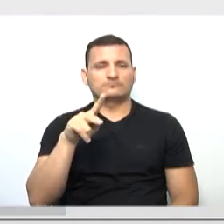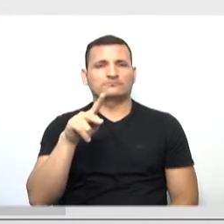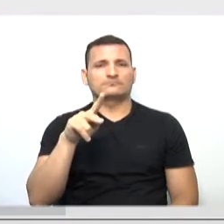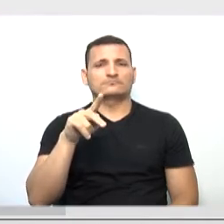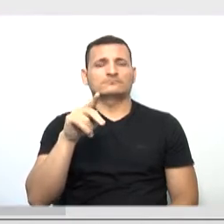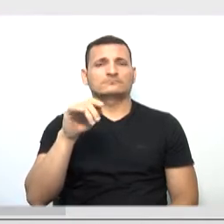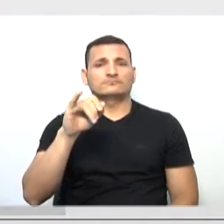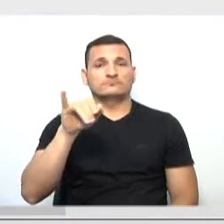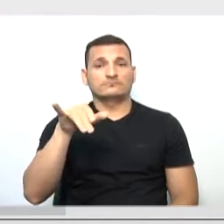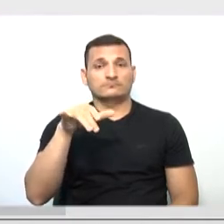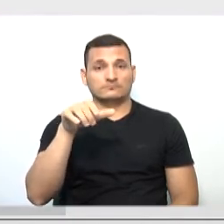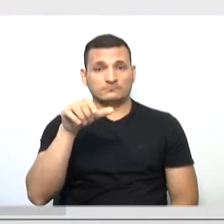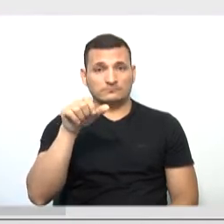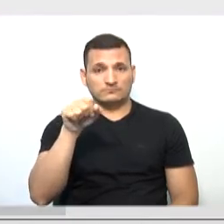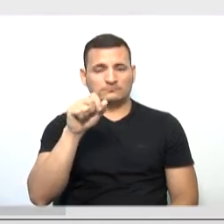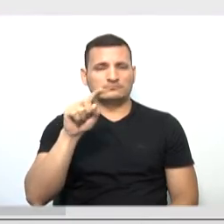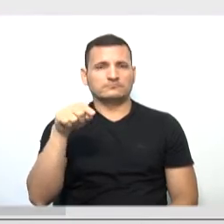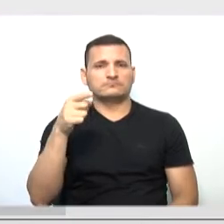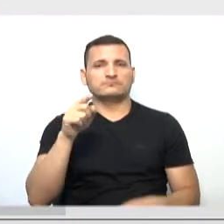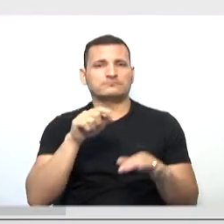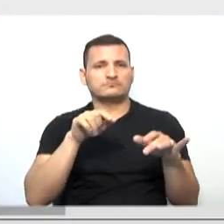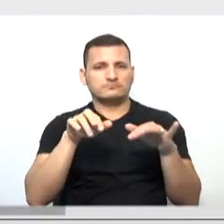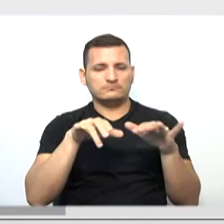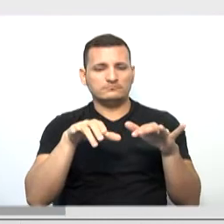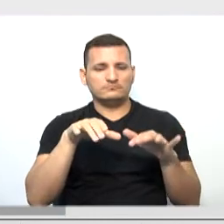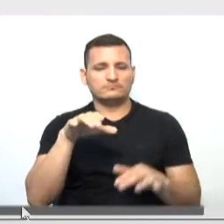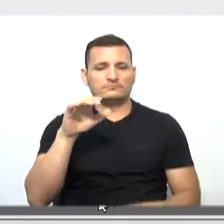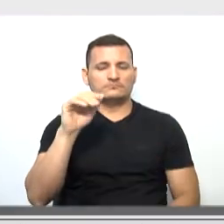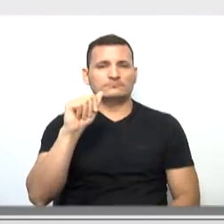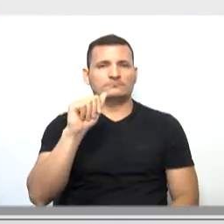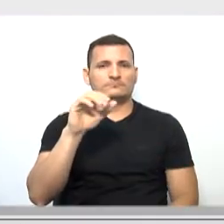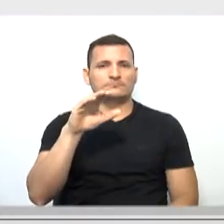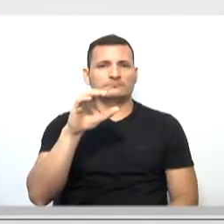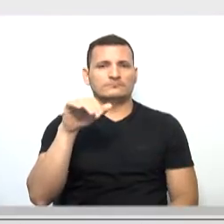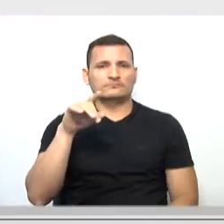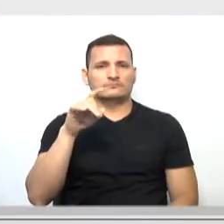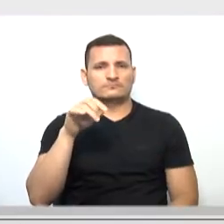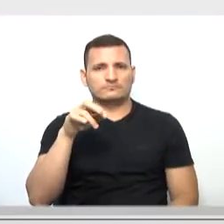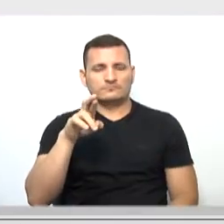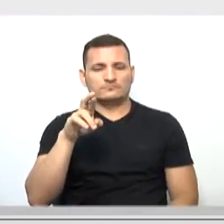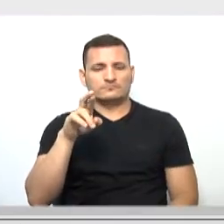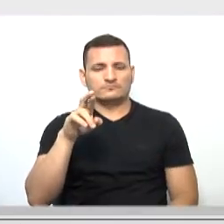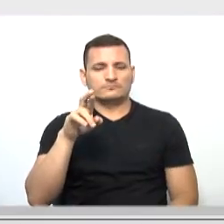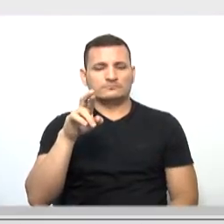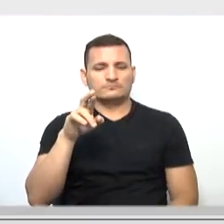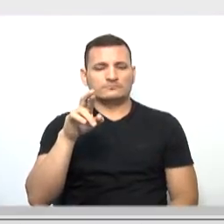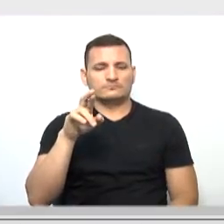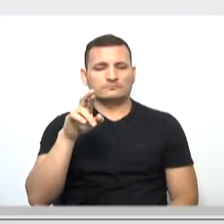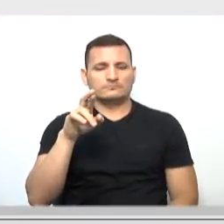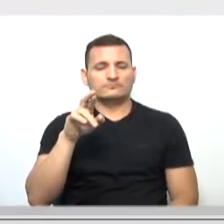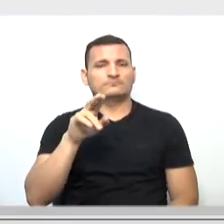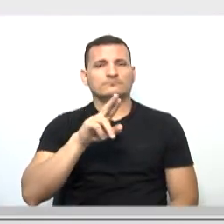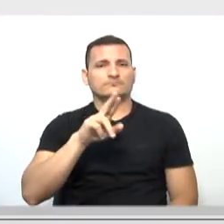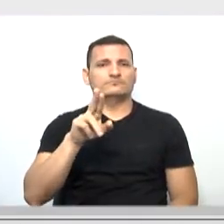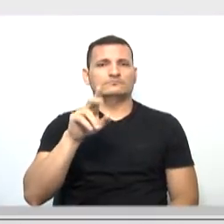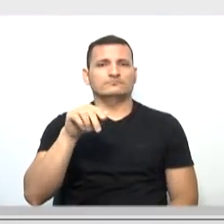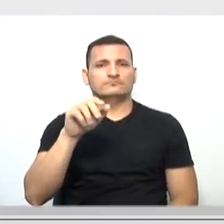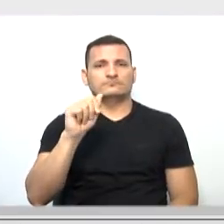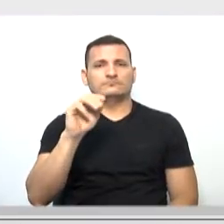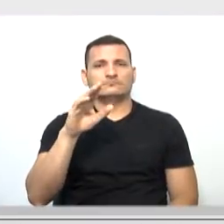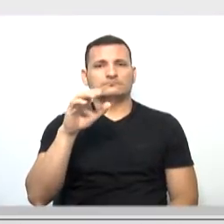acende. Essa função eu vou escrever em JavaScript agora. E o nome que vai estar aparecendo no botão vai